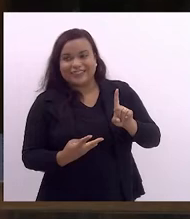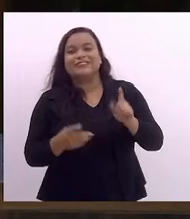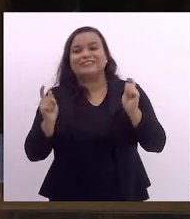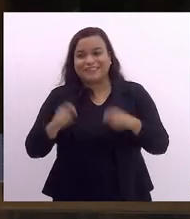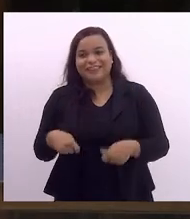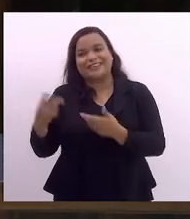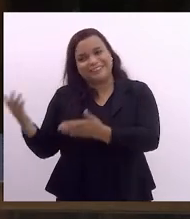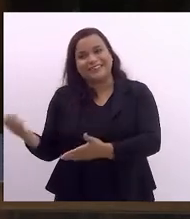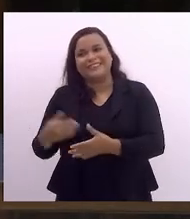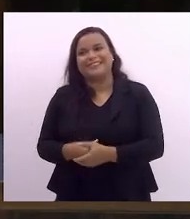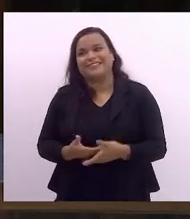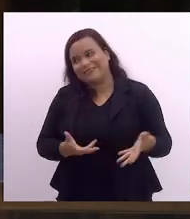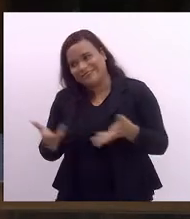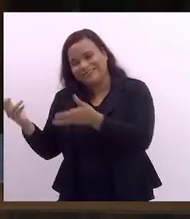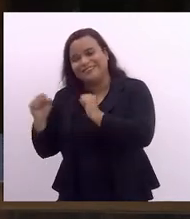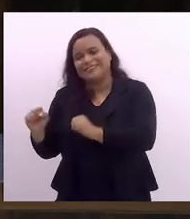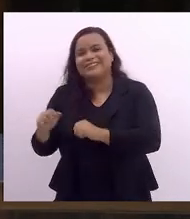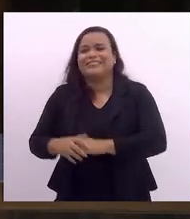espaço. Pode ir lá.